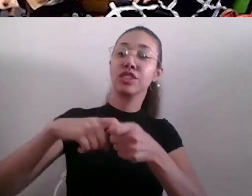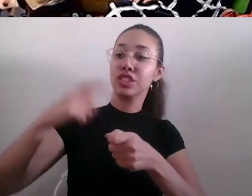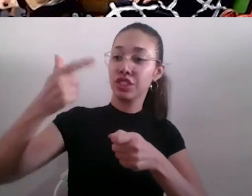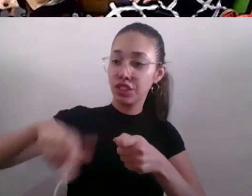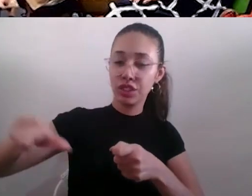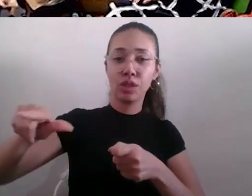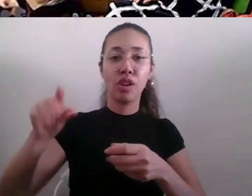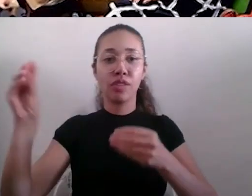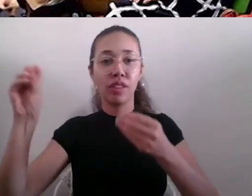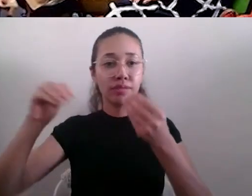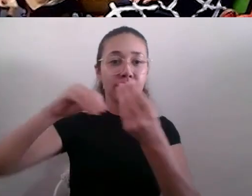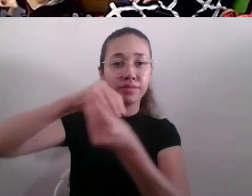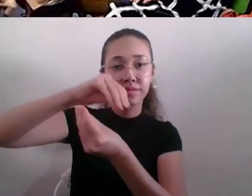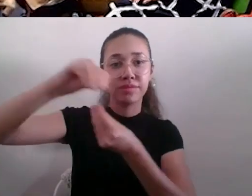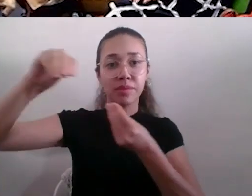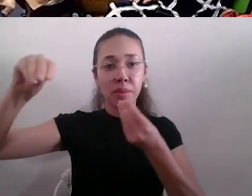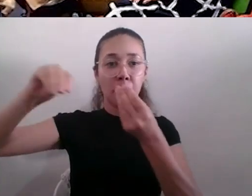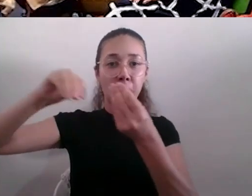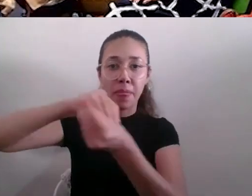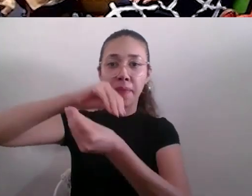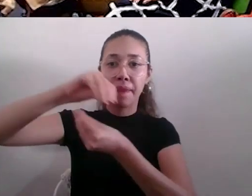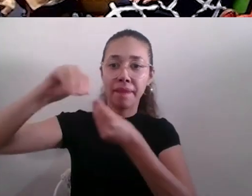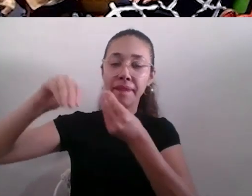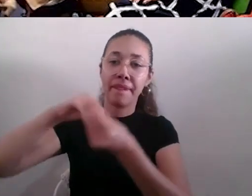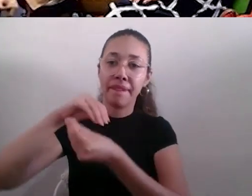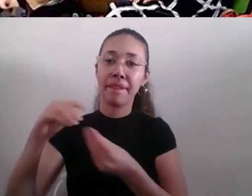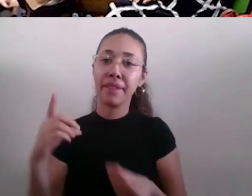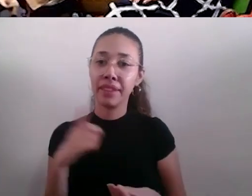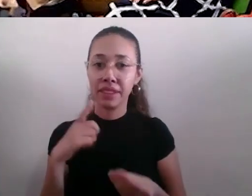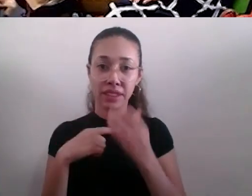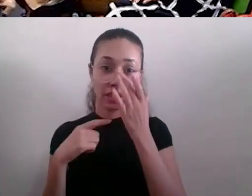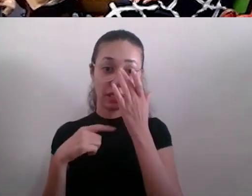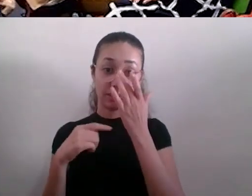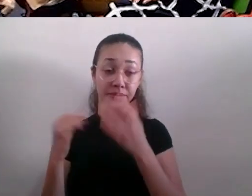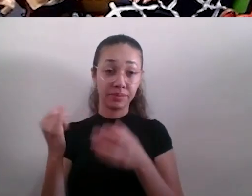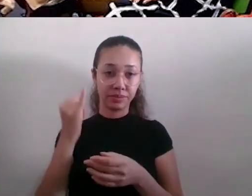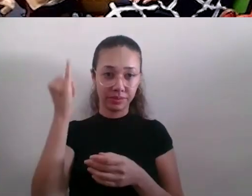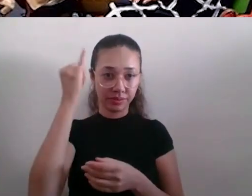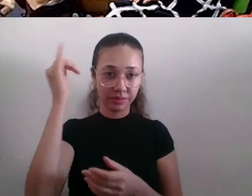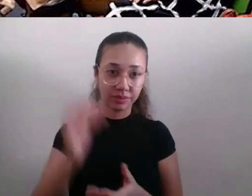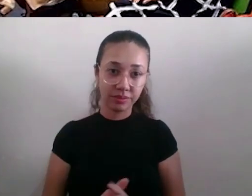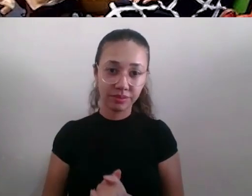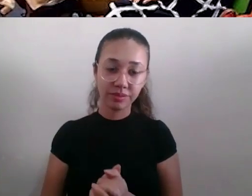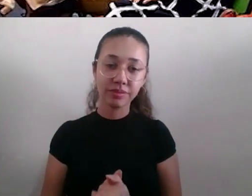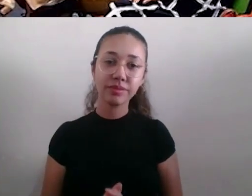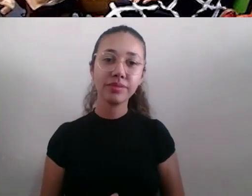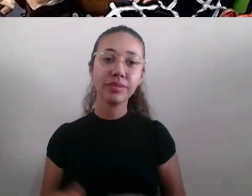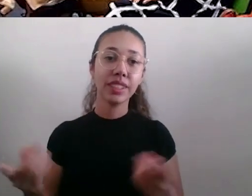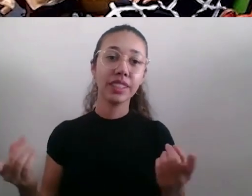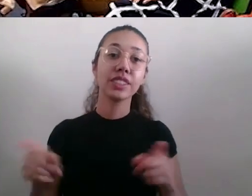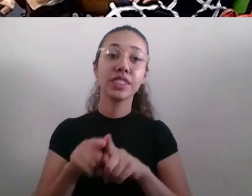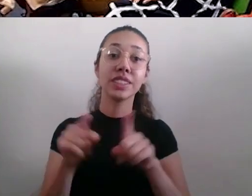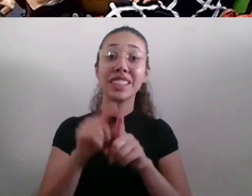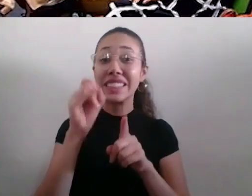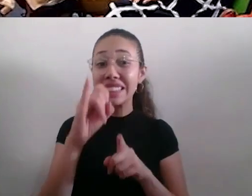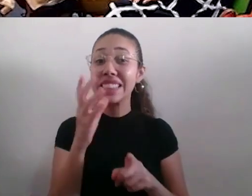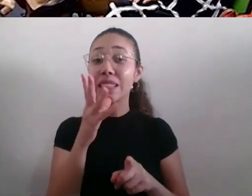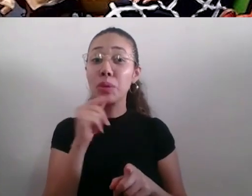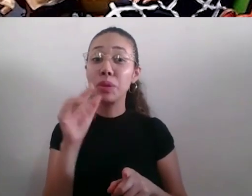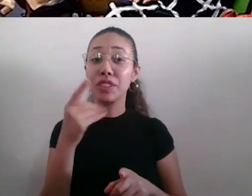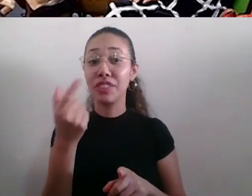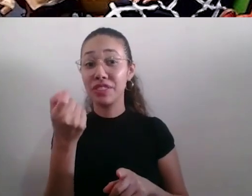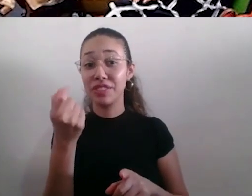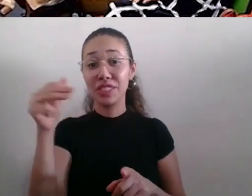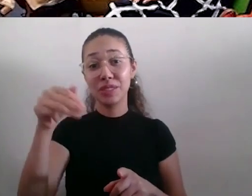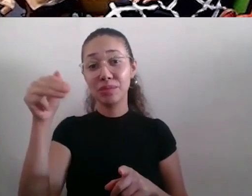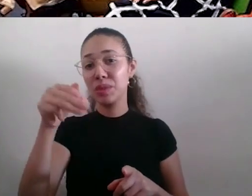interessante vai sair. A não ser que você tenha feito uma entrevista de 20 minutos, entrevista de 20 minutos é perfeitamente possível que seja inteiramente inutilizável.